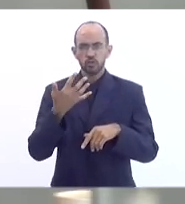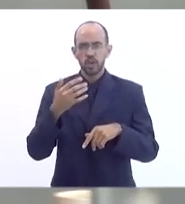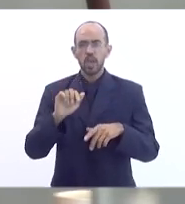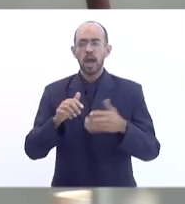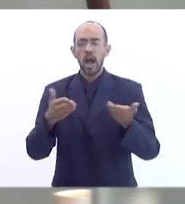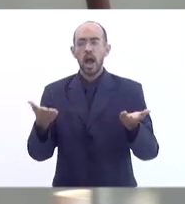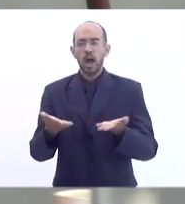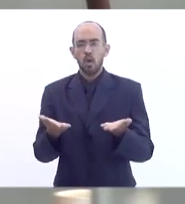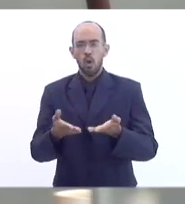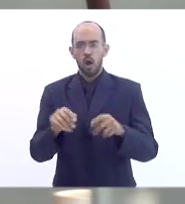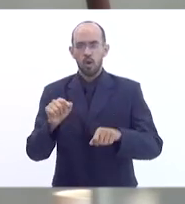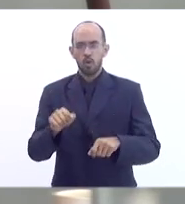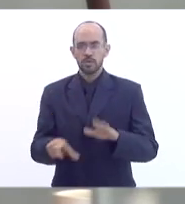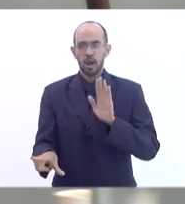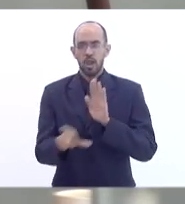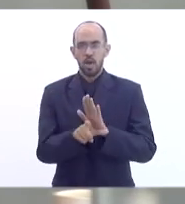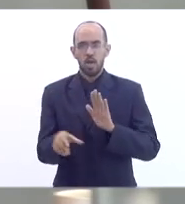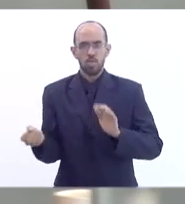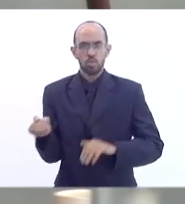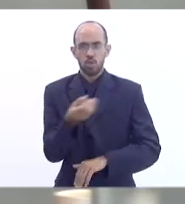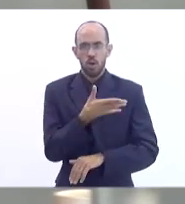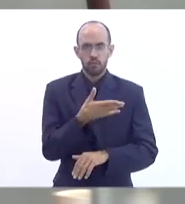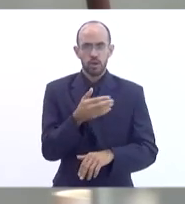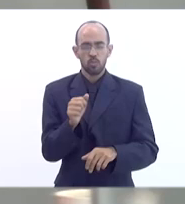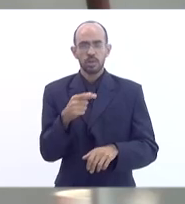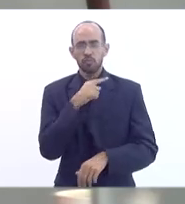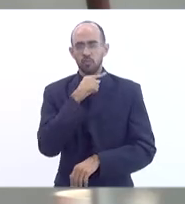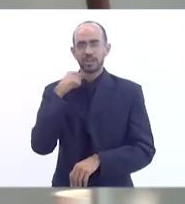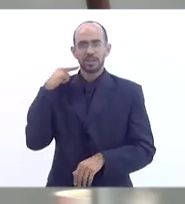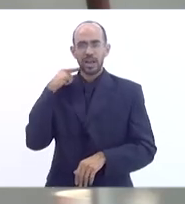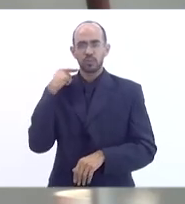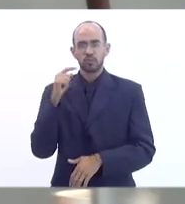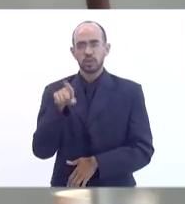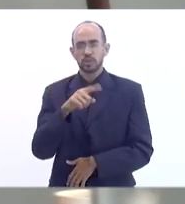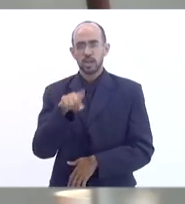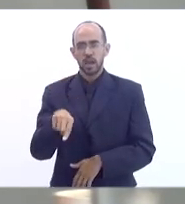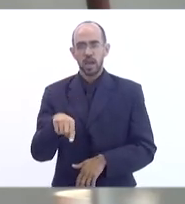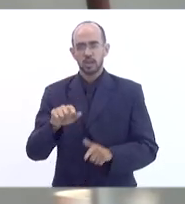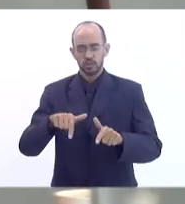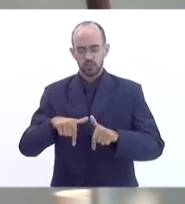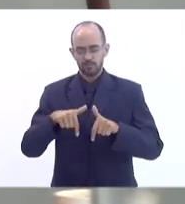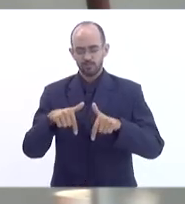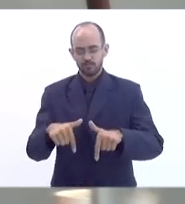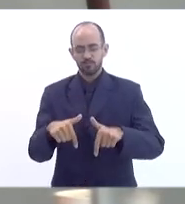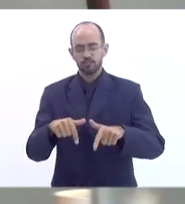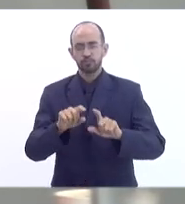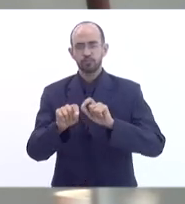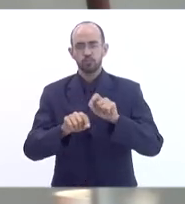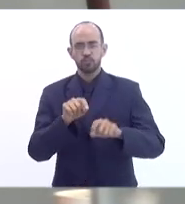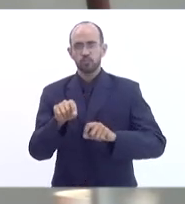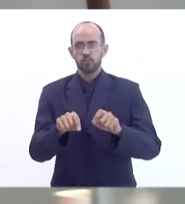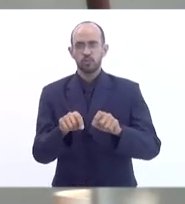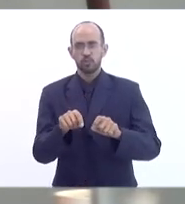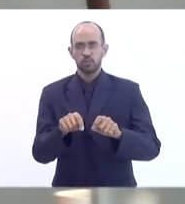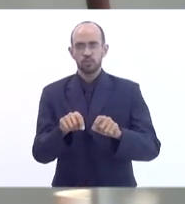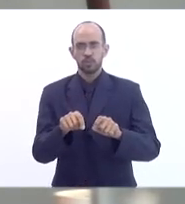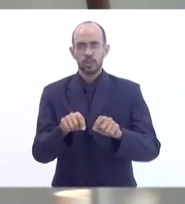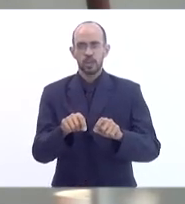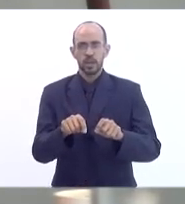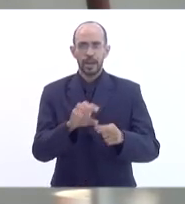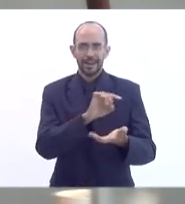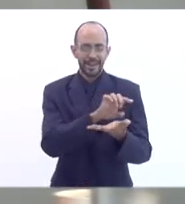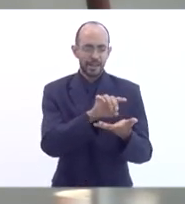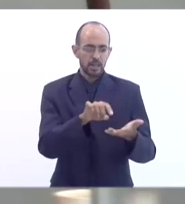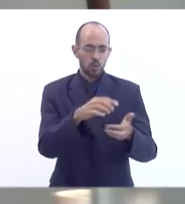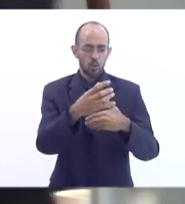essa lei quando O que é a validade fica suspensa a gente passa enfrentar concurso para o concurso Qual o problema